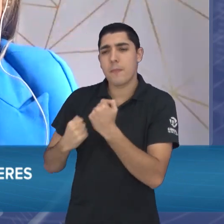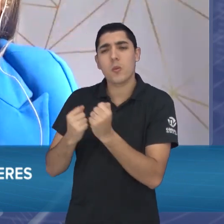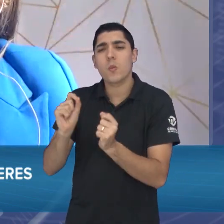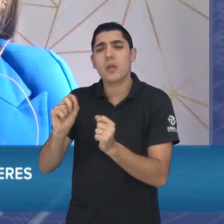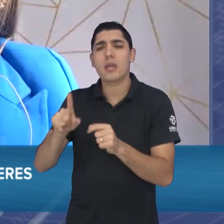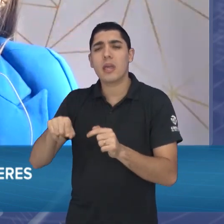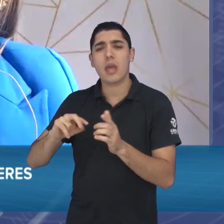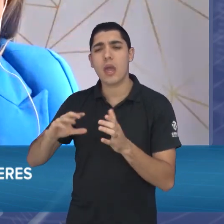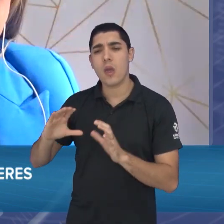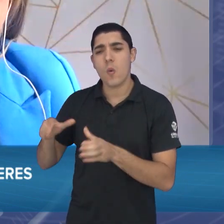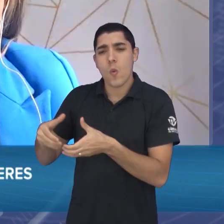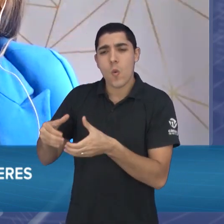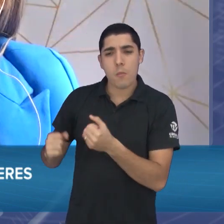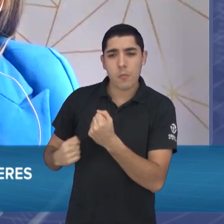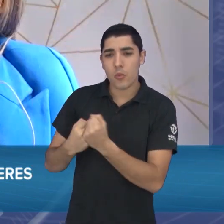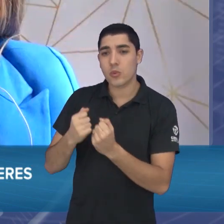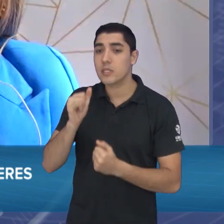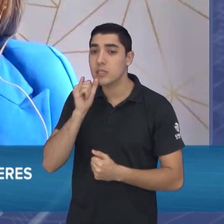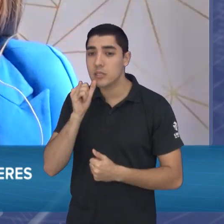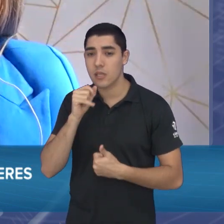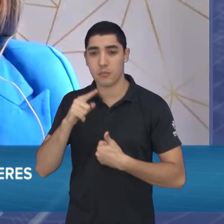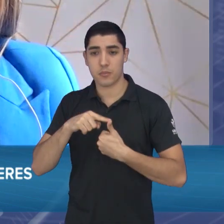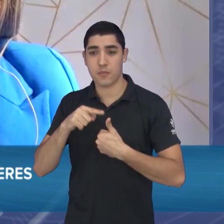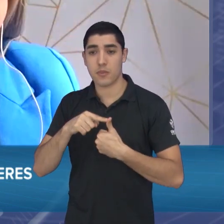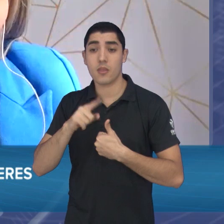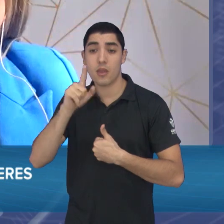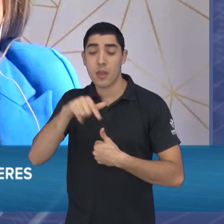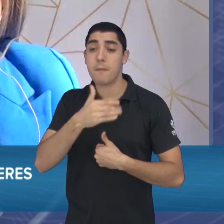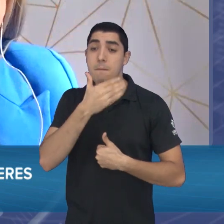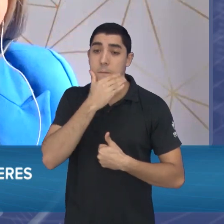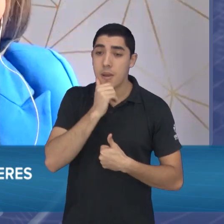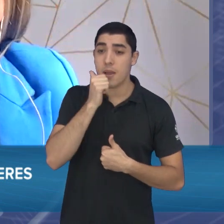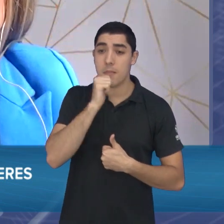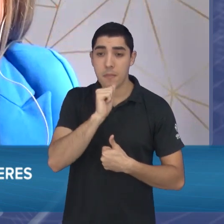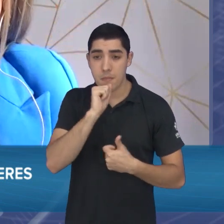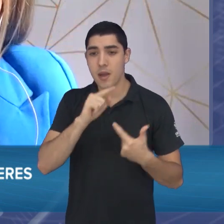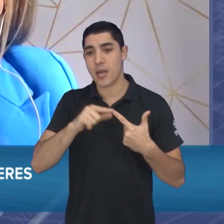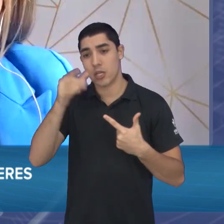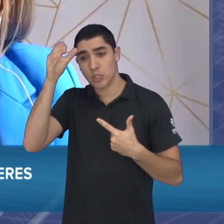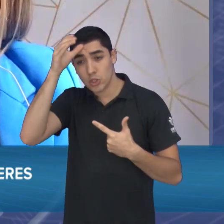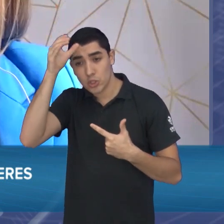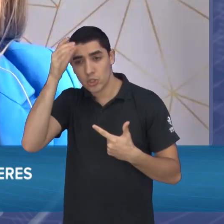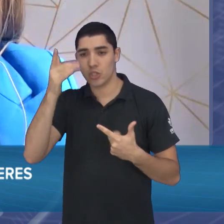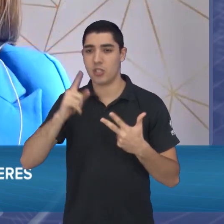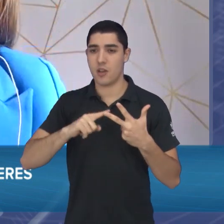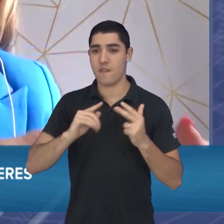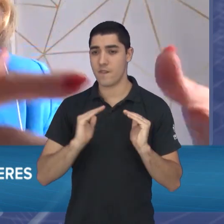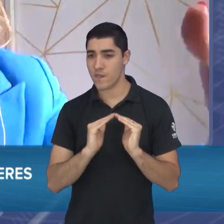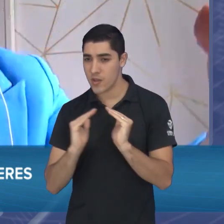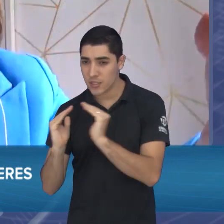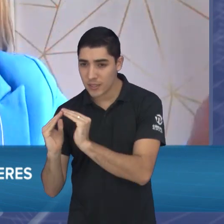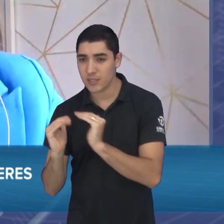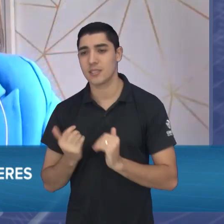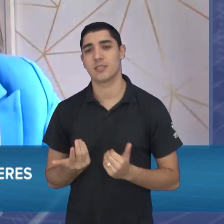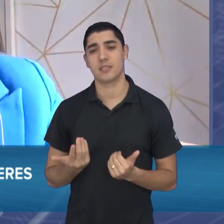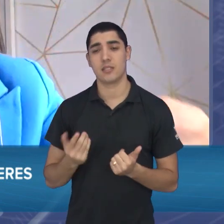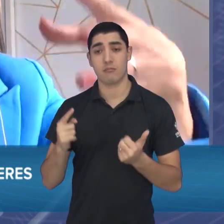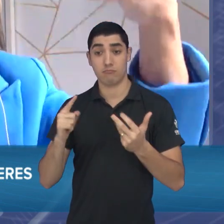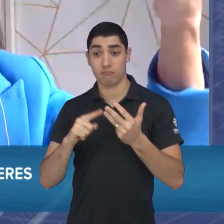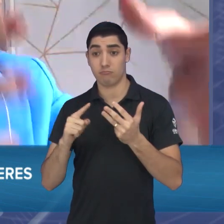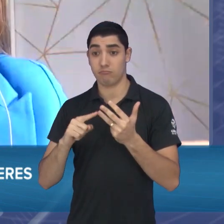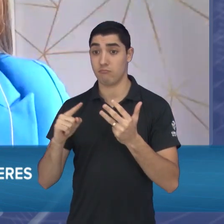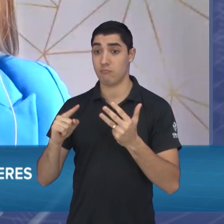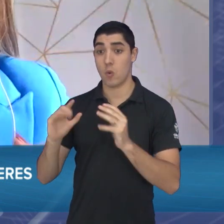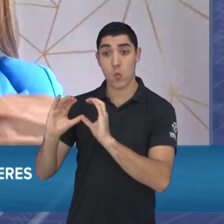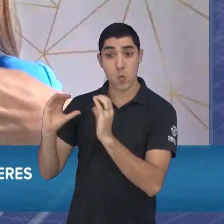apoio, né, Dani? Teria pai, mãe, tia, vizinha, às vezes uma comunidade ali